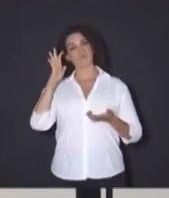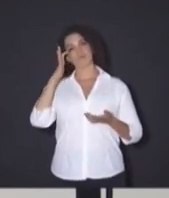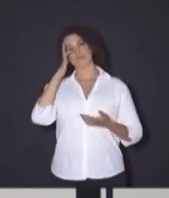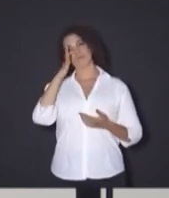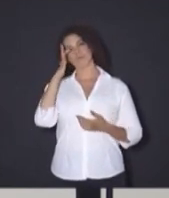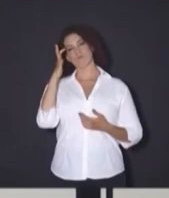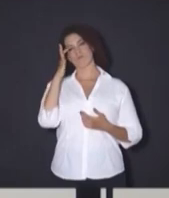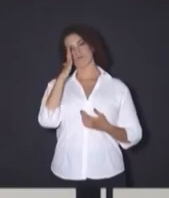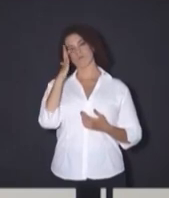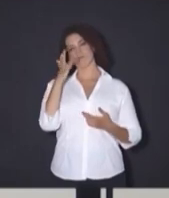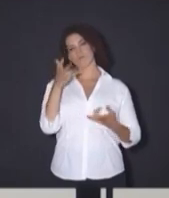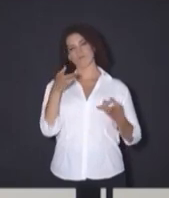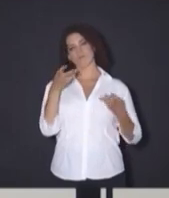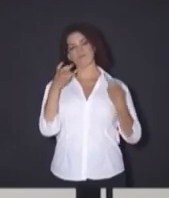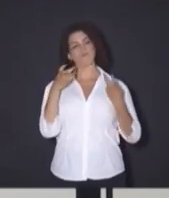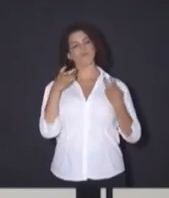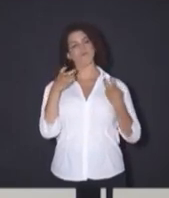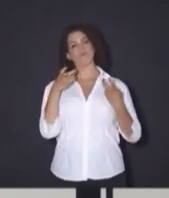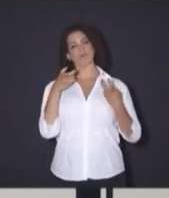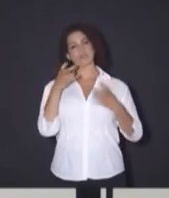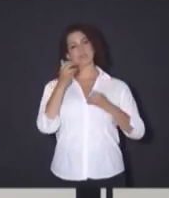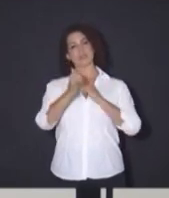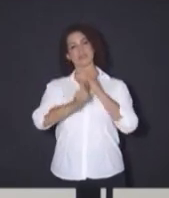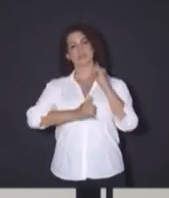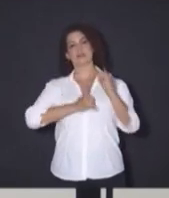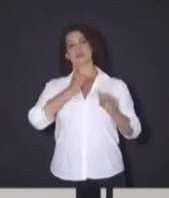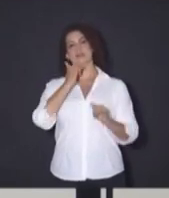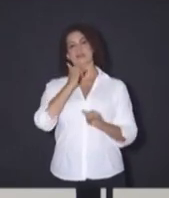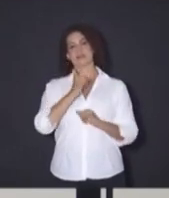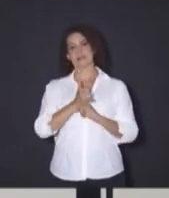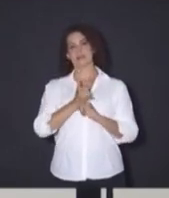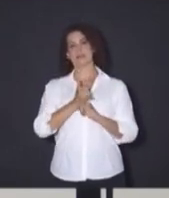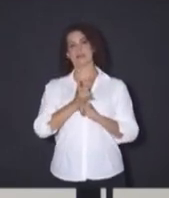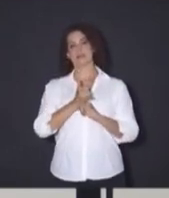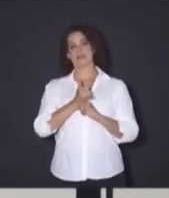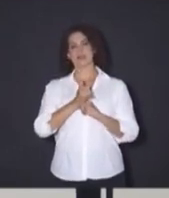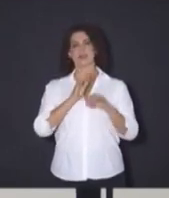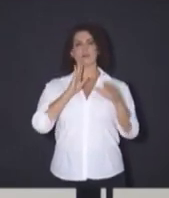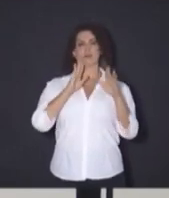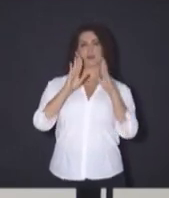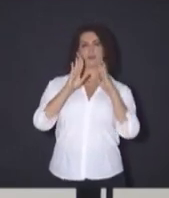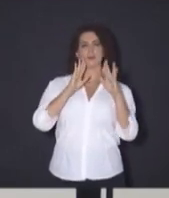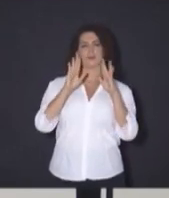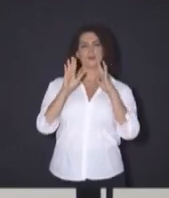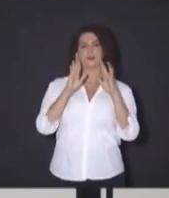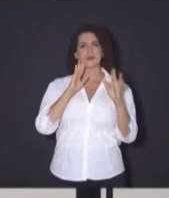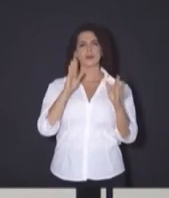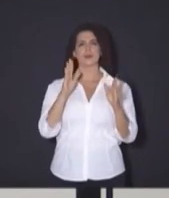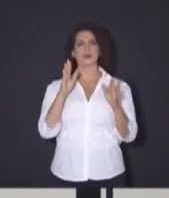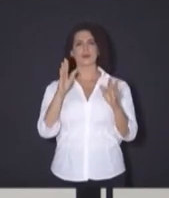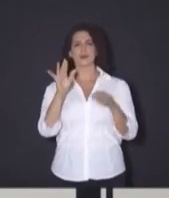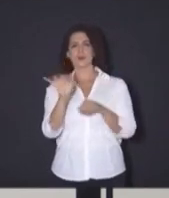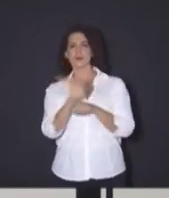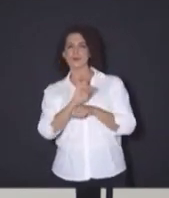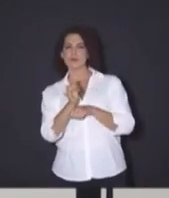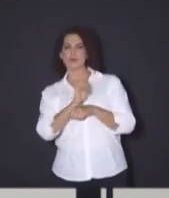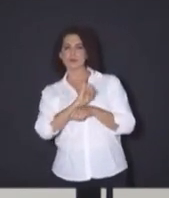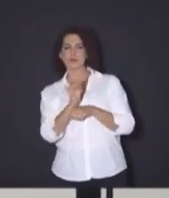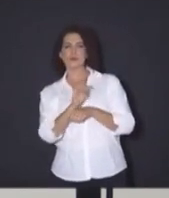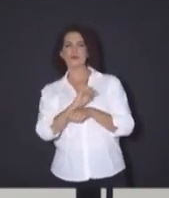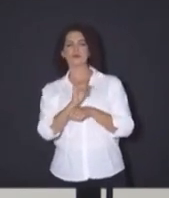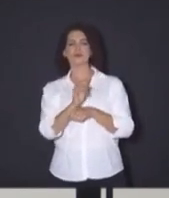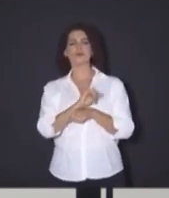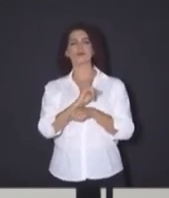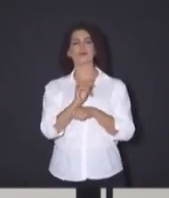assistido, né, na internet, nos Facebook da vida, nos YouTube,